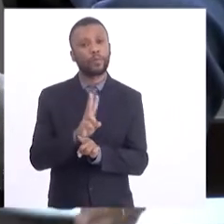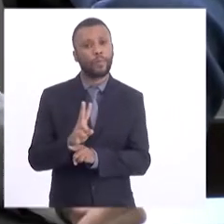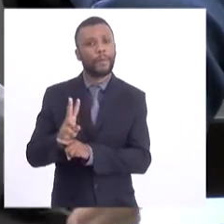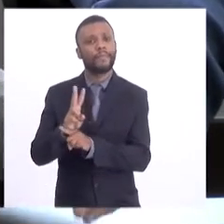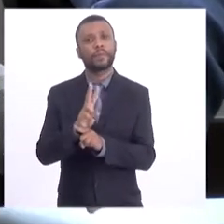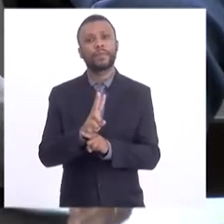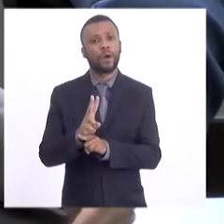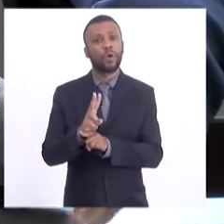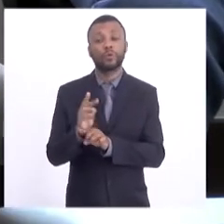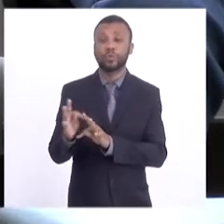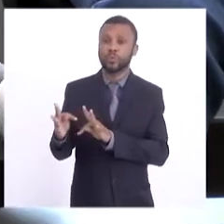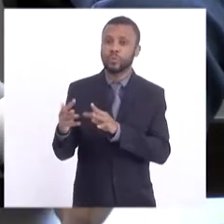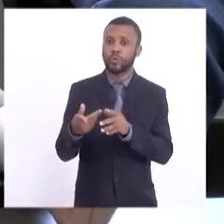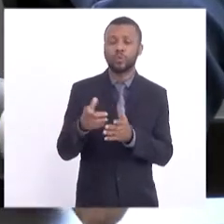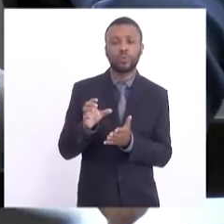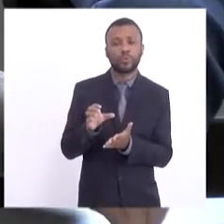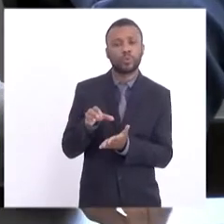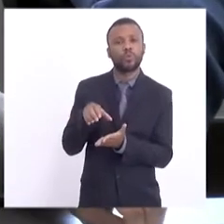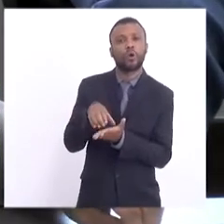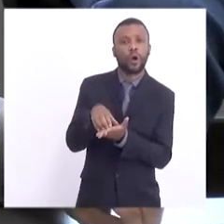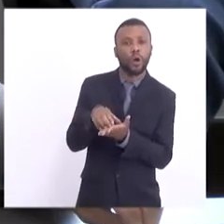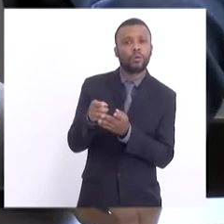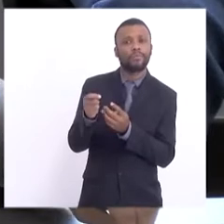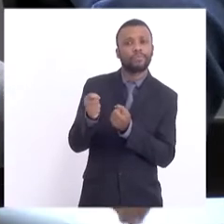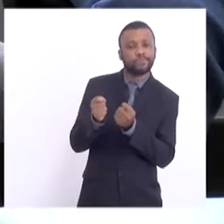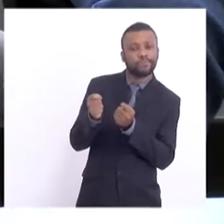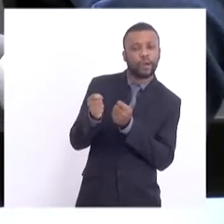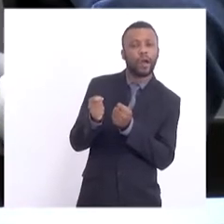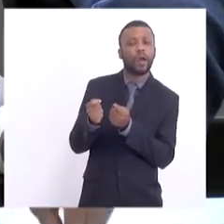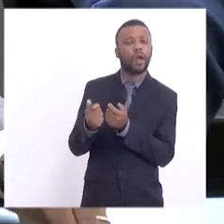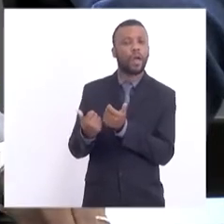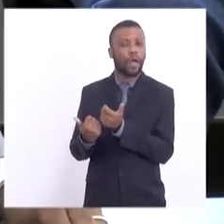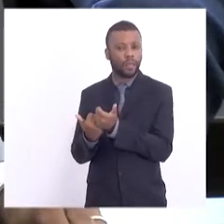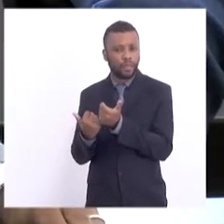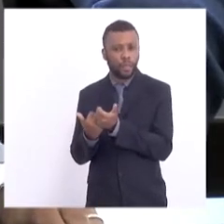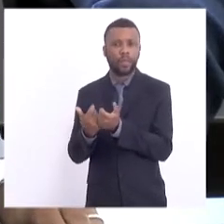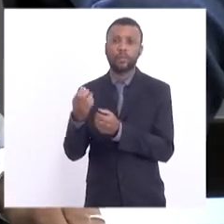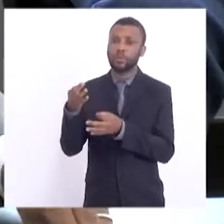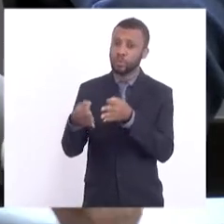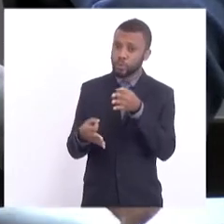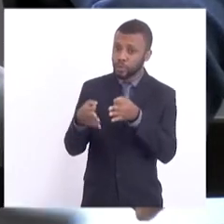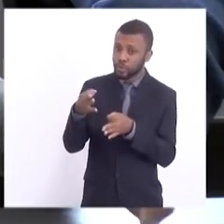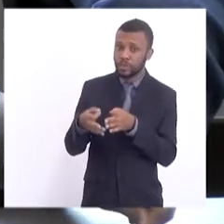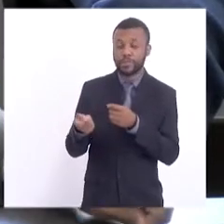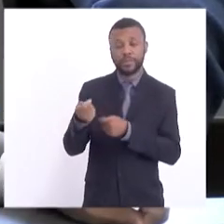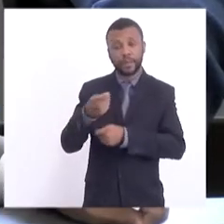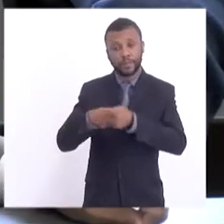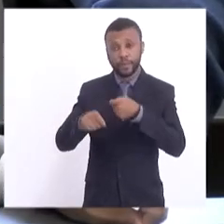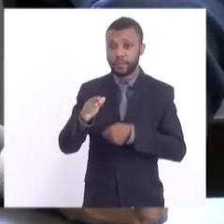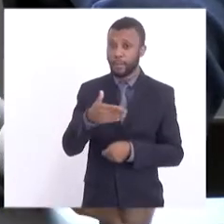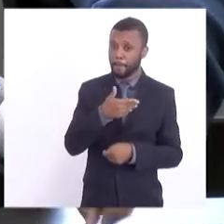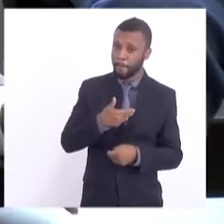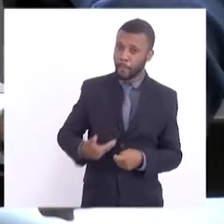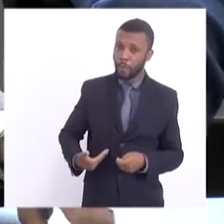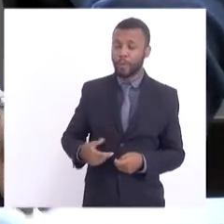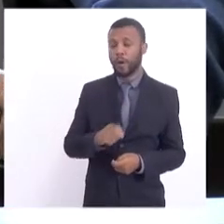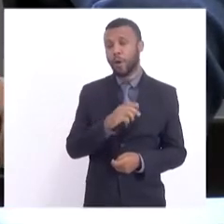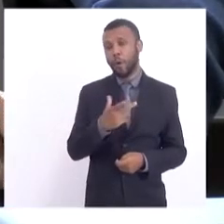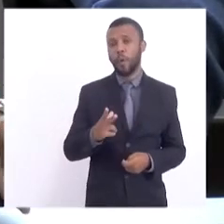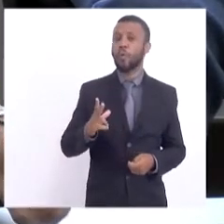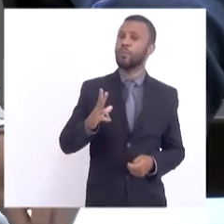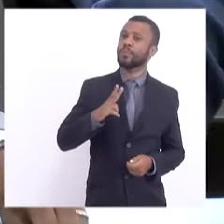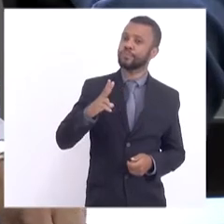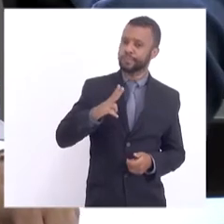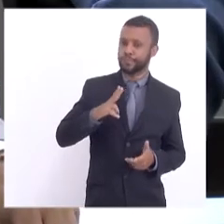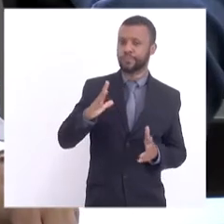de todos os órgãos de consultoria e assessoramento jurídico tanto da administração direta quanto da administração indireta Tom